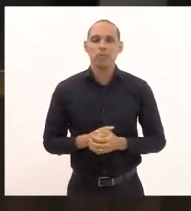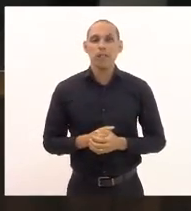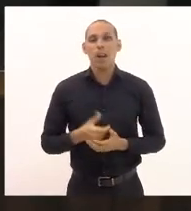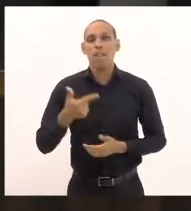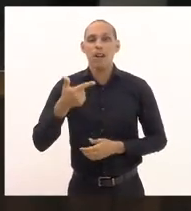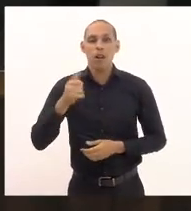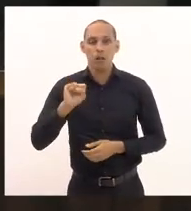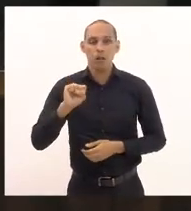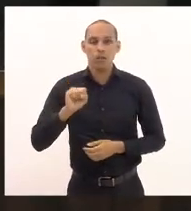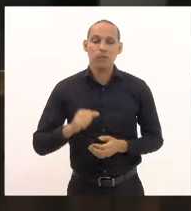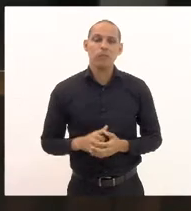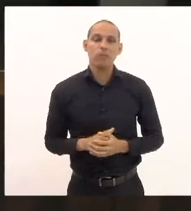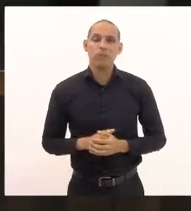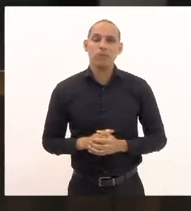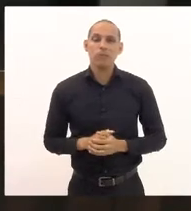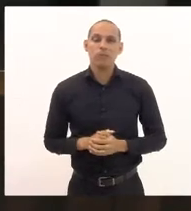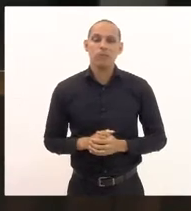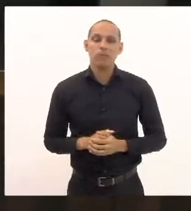da pauta,